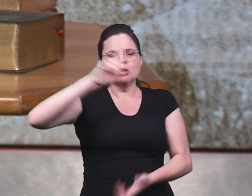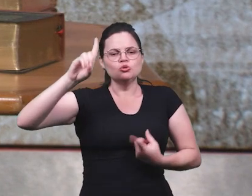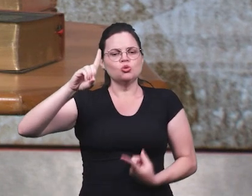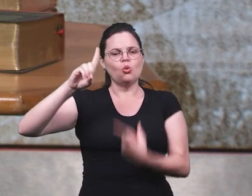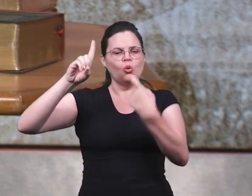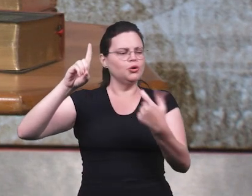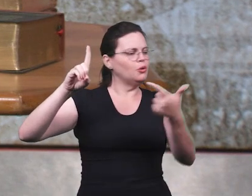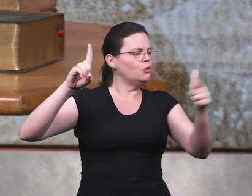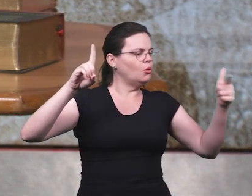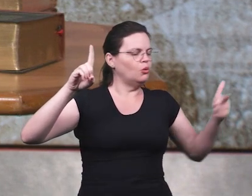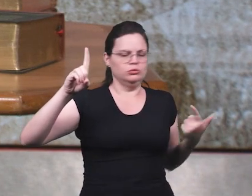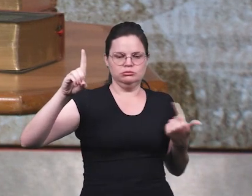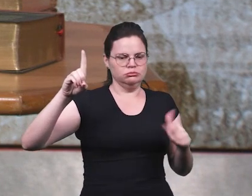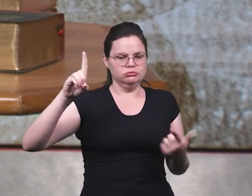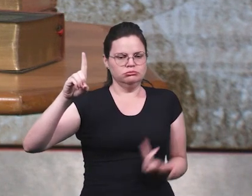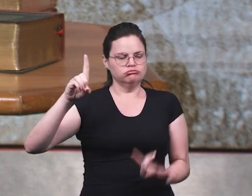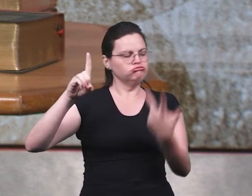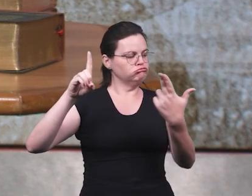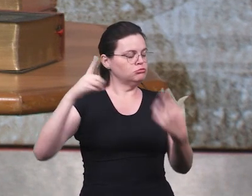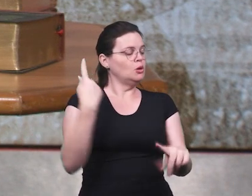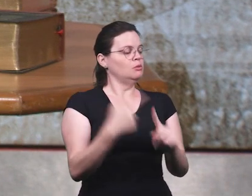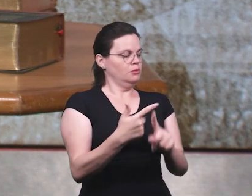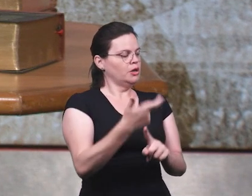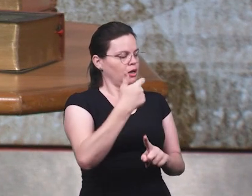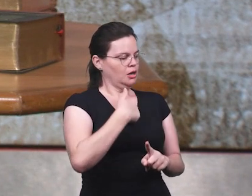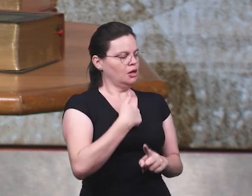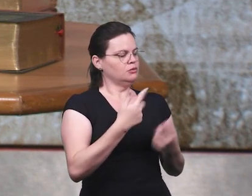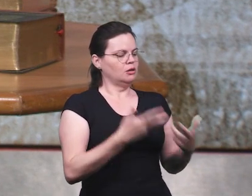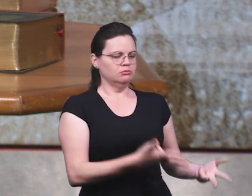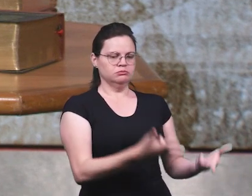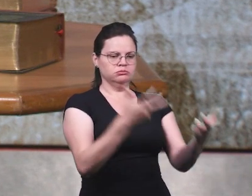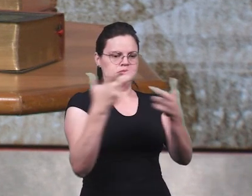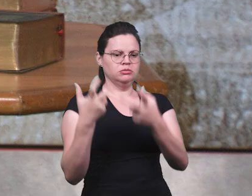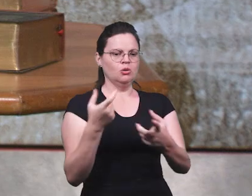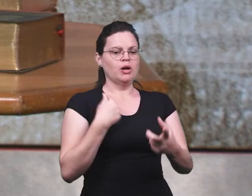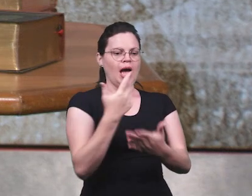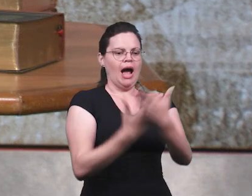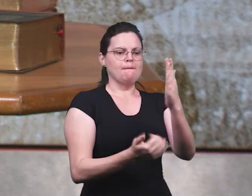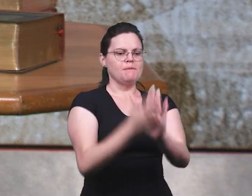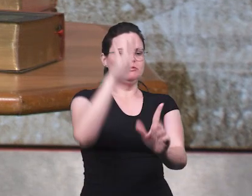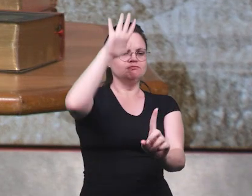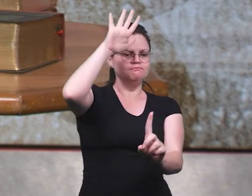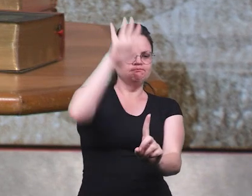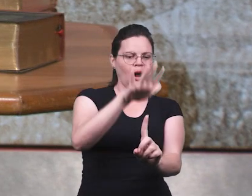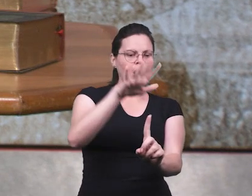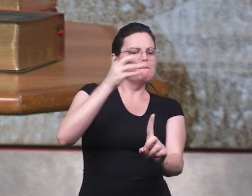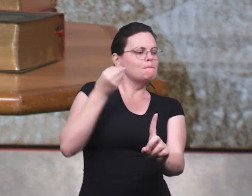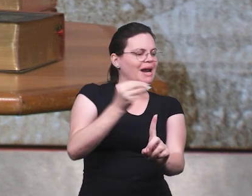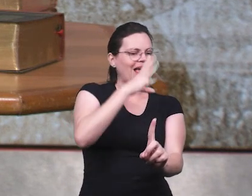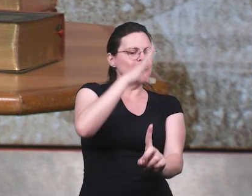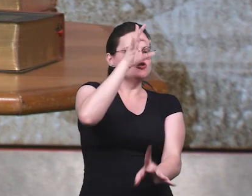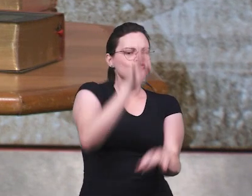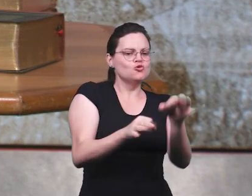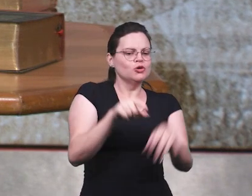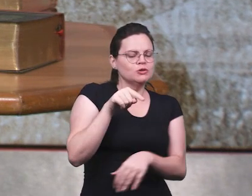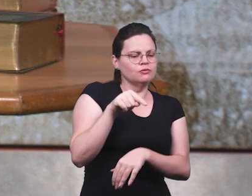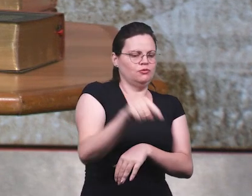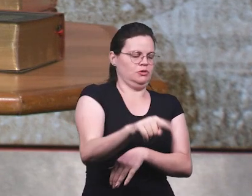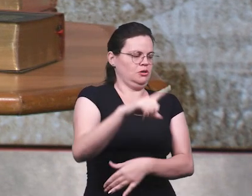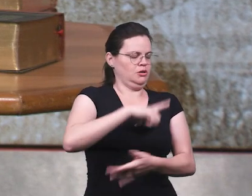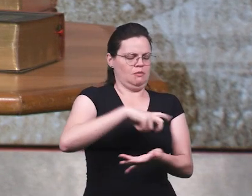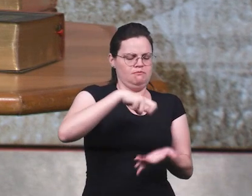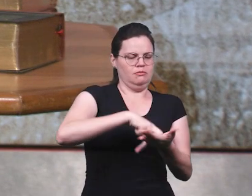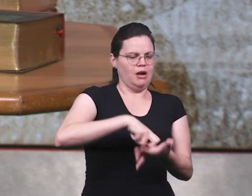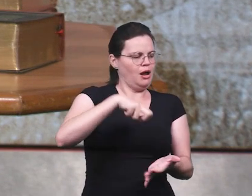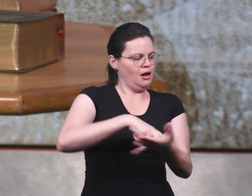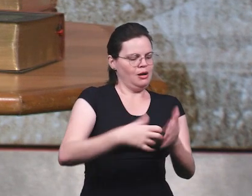terra. Porque agora tenho estendido minha mão para te ferir a ti e ao teu povo com pestilência